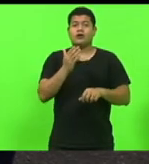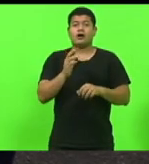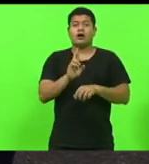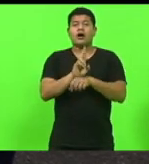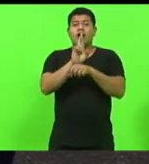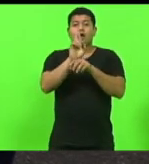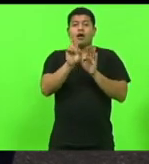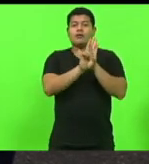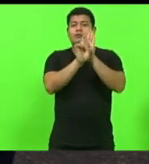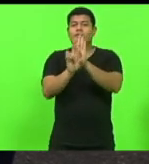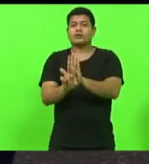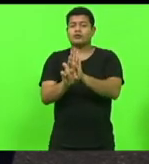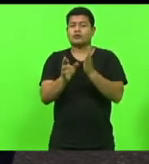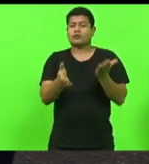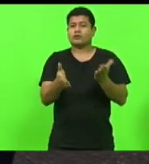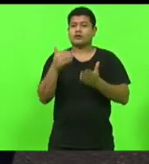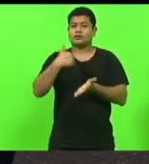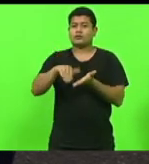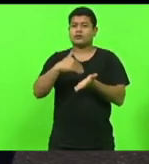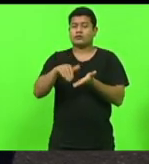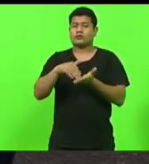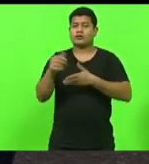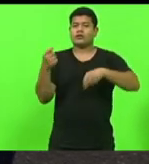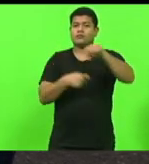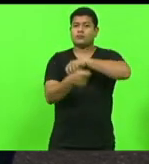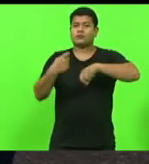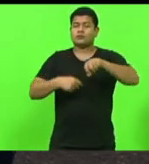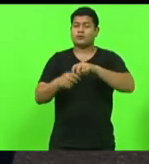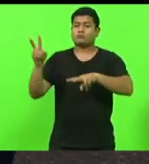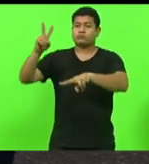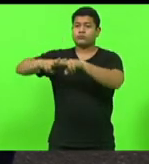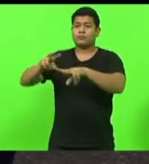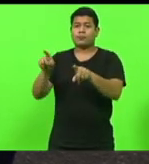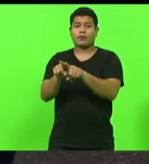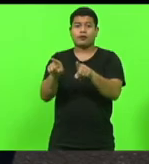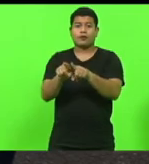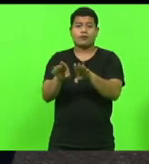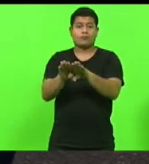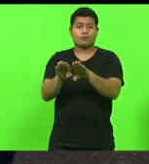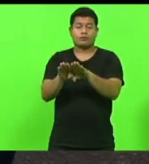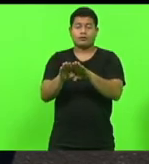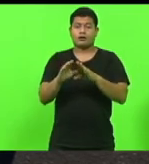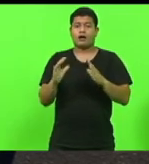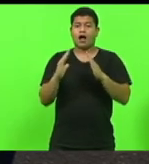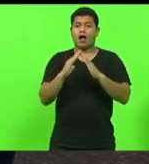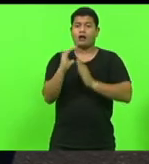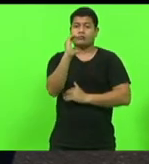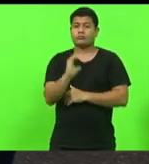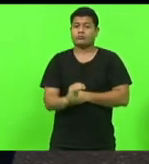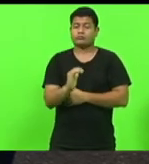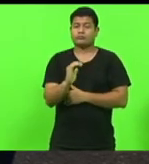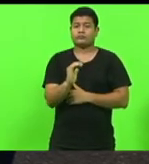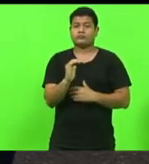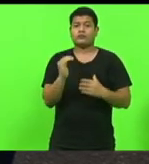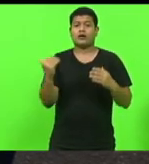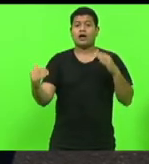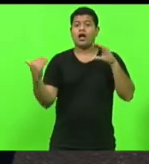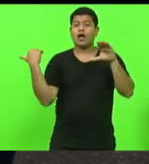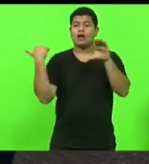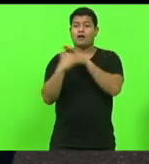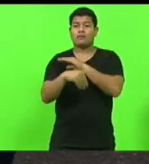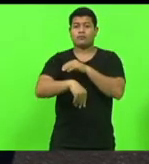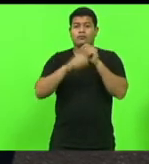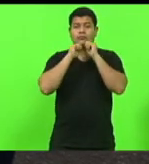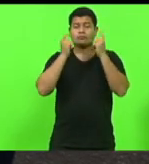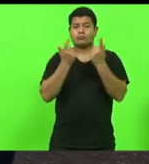Administração Prisional, também da Casa Civil, encaminha para cá um projeto muito grande. Nós não podemos